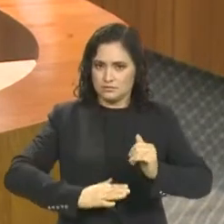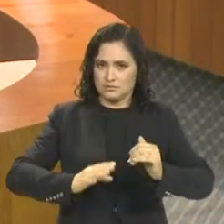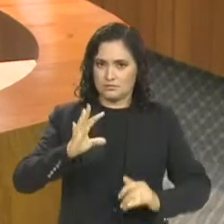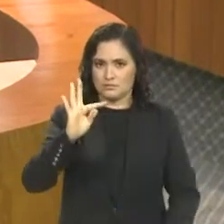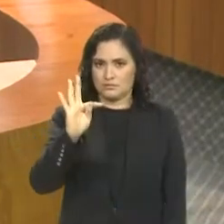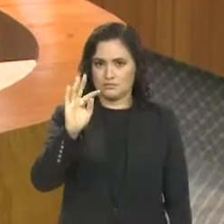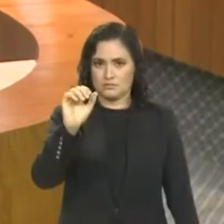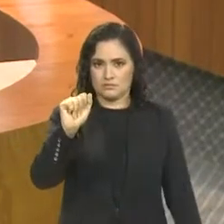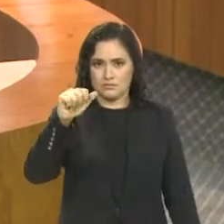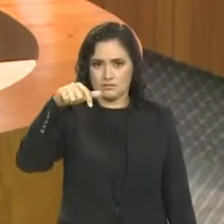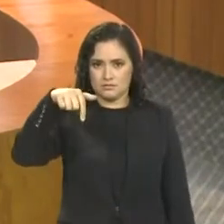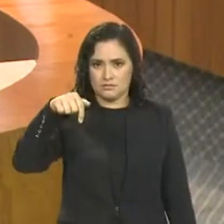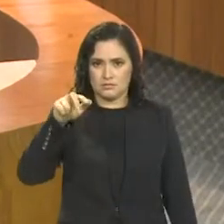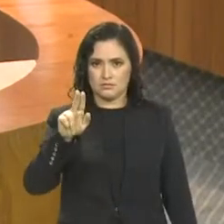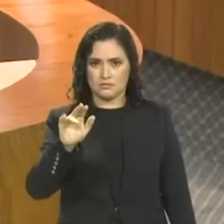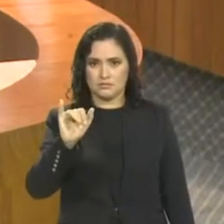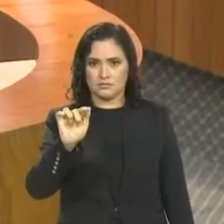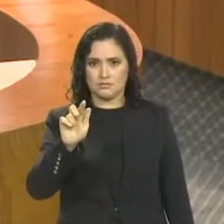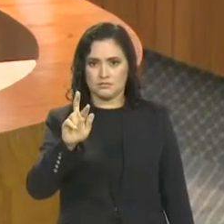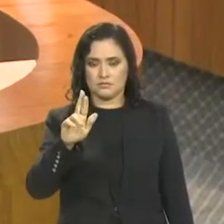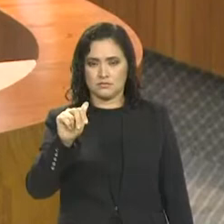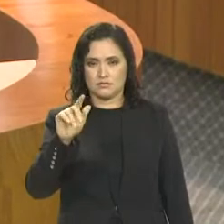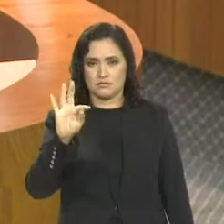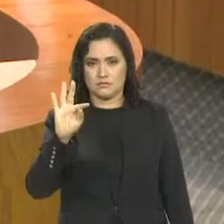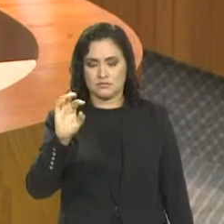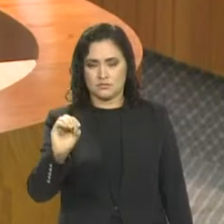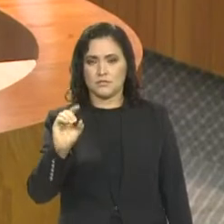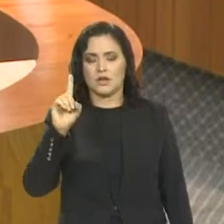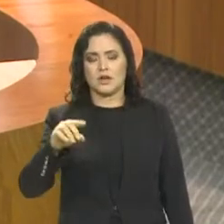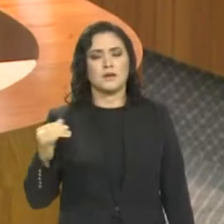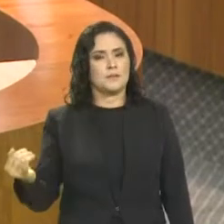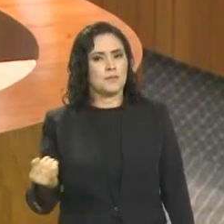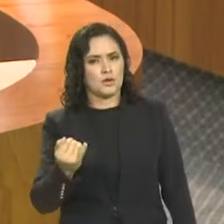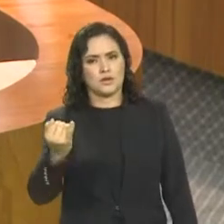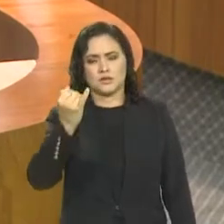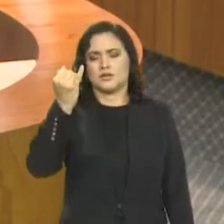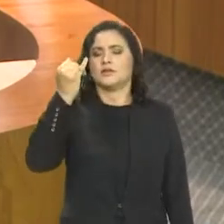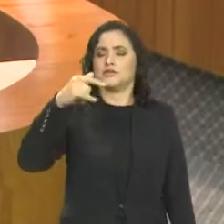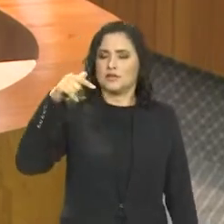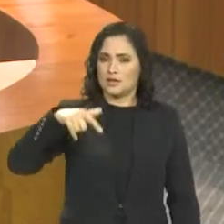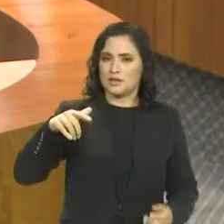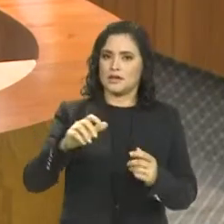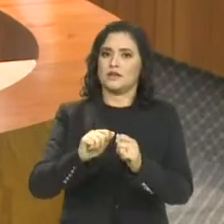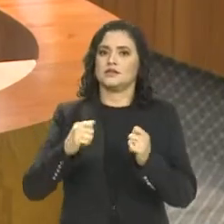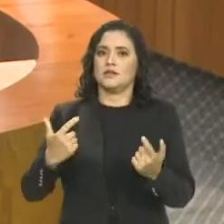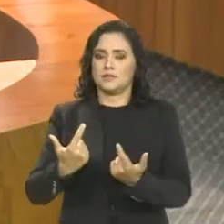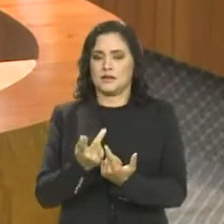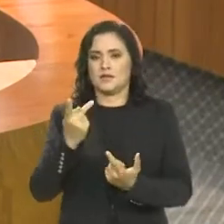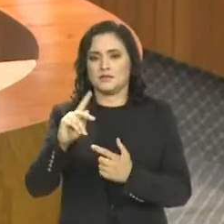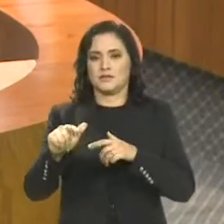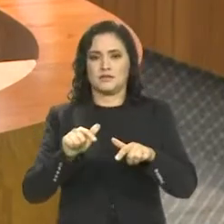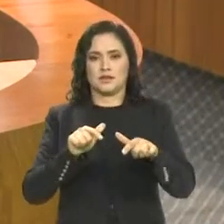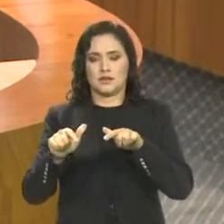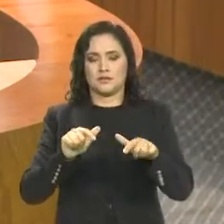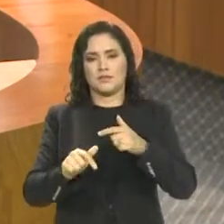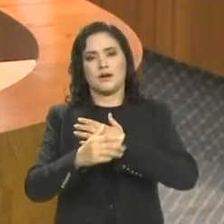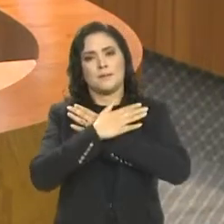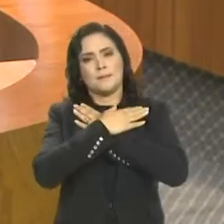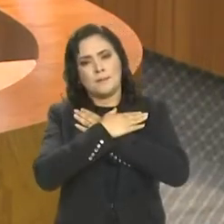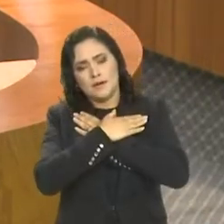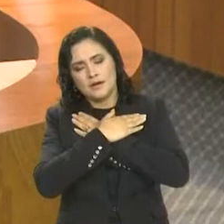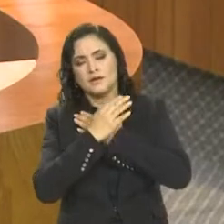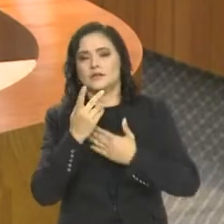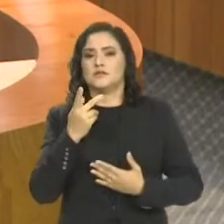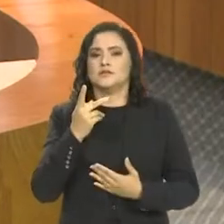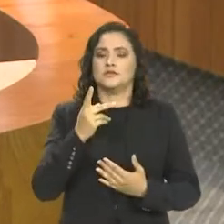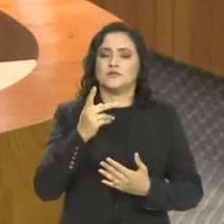essa função de suma importância na Assembleia Legislativa do Estado do Maranhão. Um abraço para todos vocês, taquígrafos da Assembleia Legislativa do Estado do